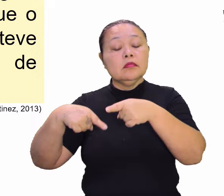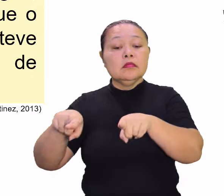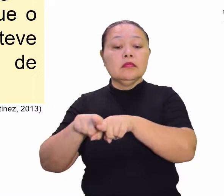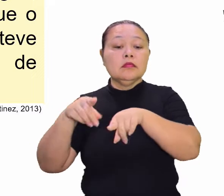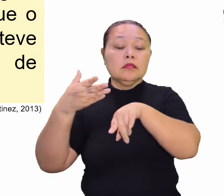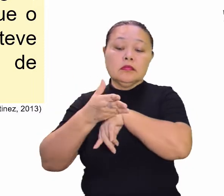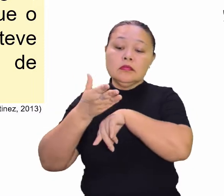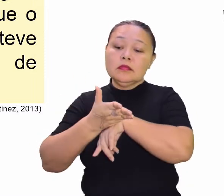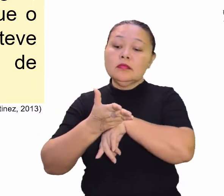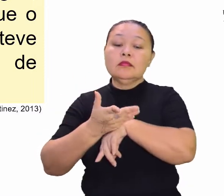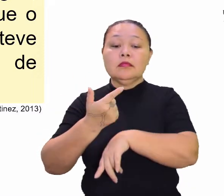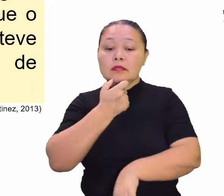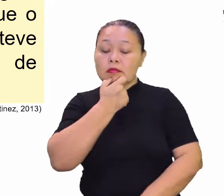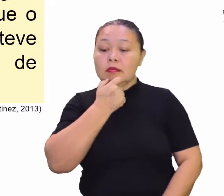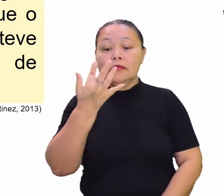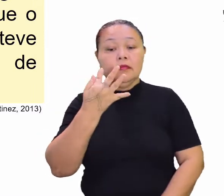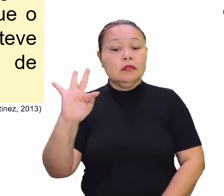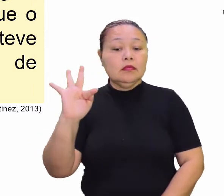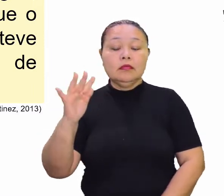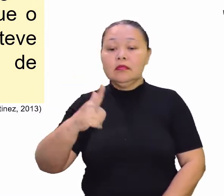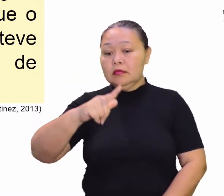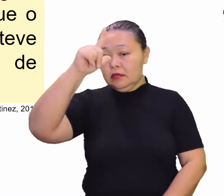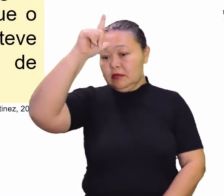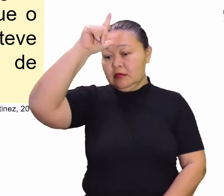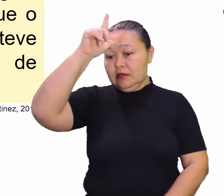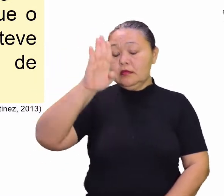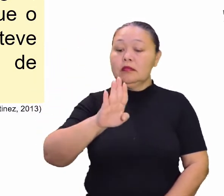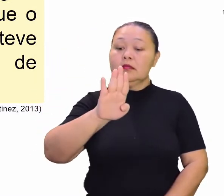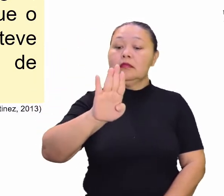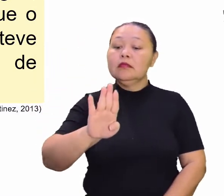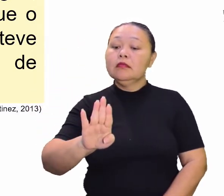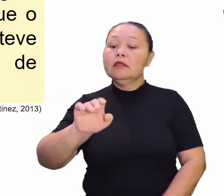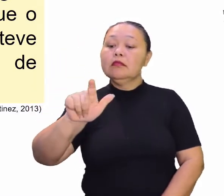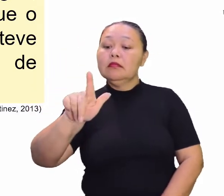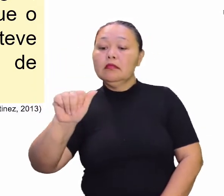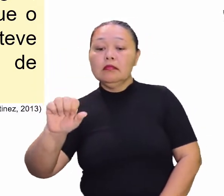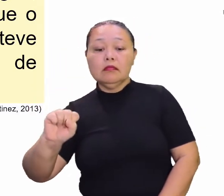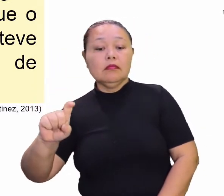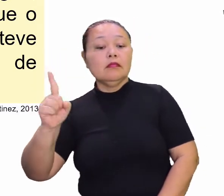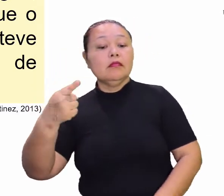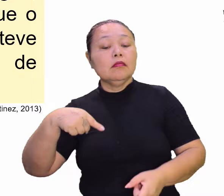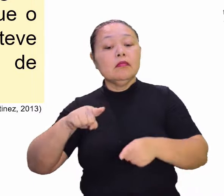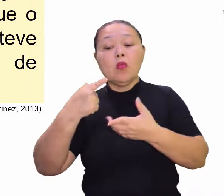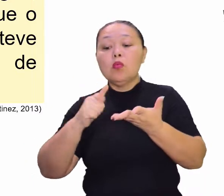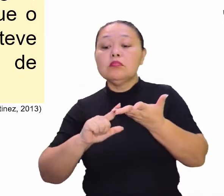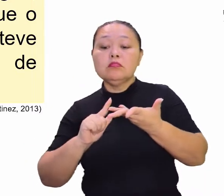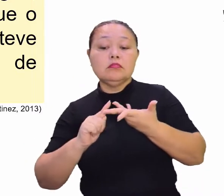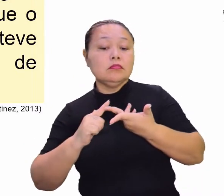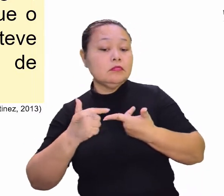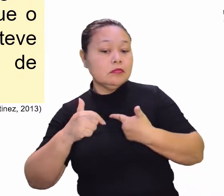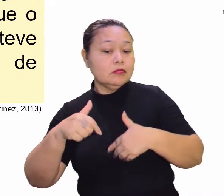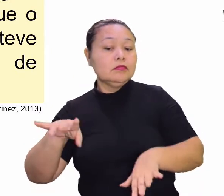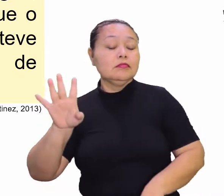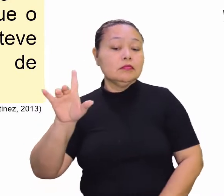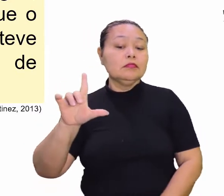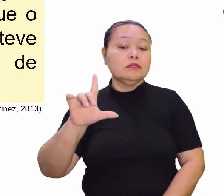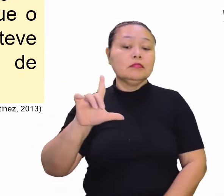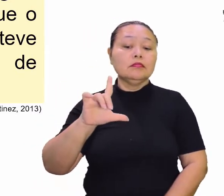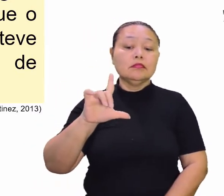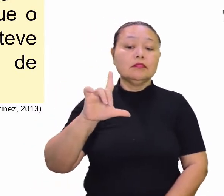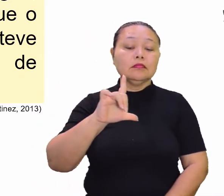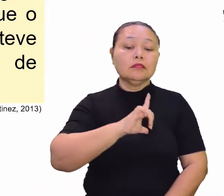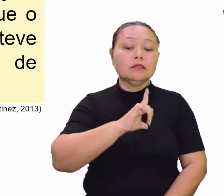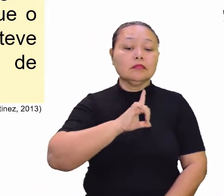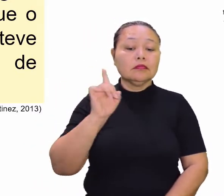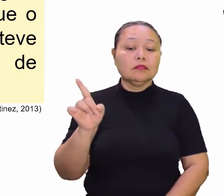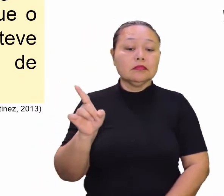com a participação dos ingleses, franceses, alemães, belgas, entre outros. E nessa parte